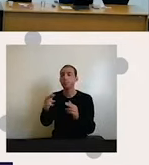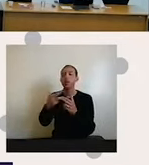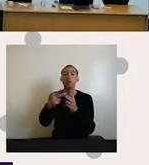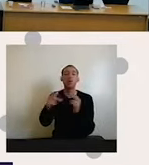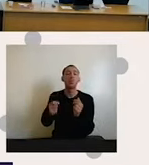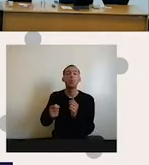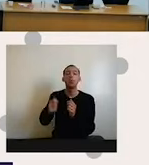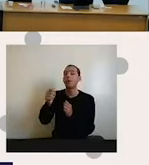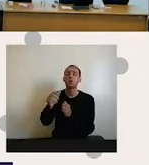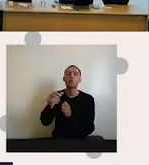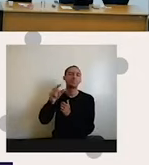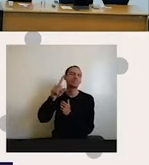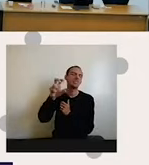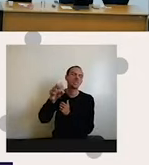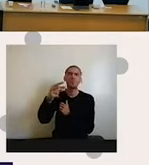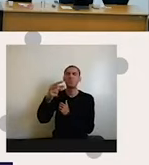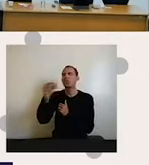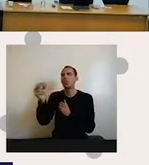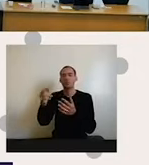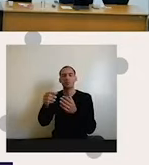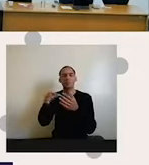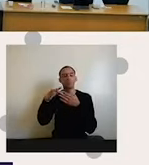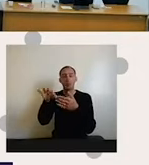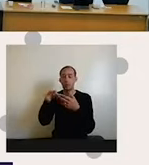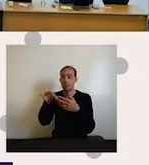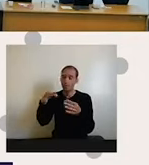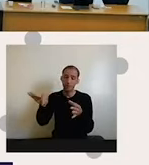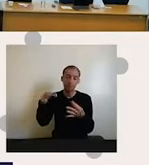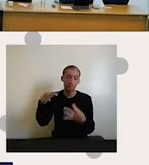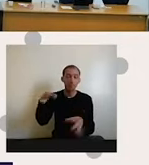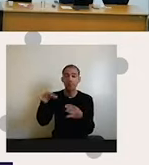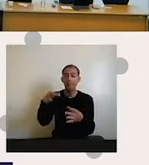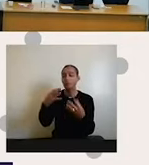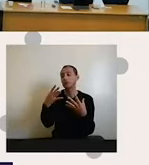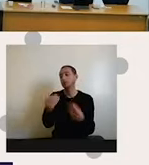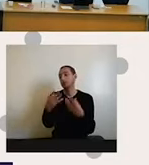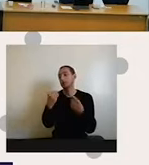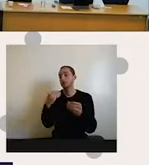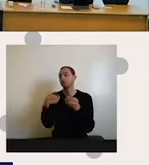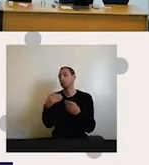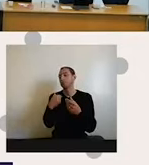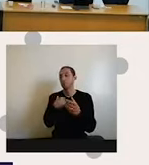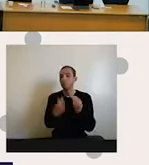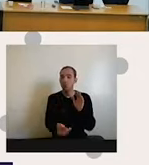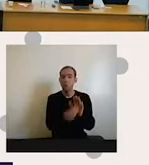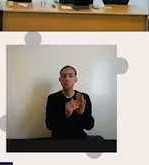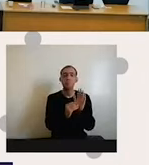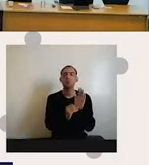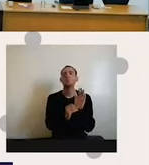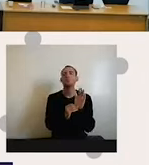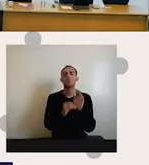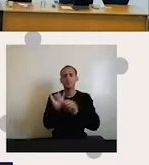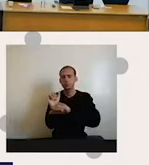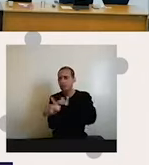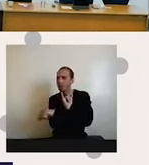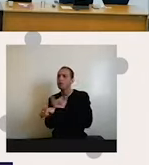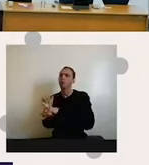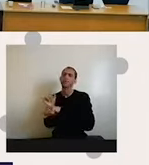do pareamento estatístico, todo um estudo feito em cima, né? Eu codifico isso utilizando a CIF, né? A